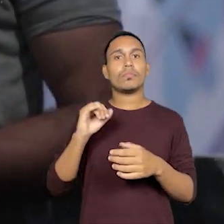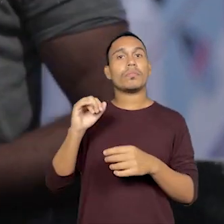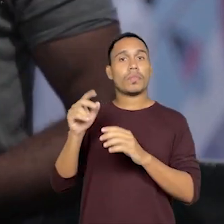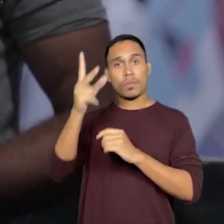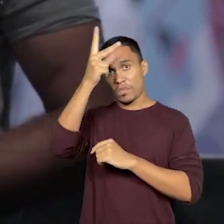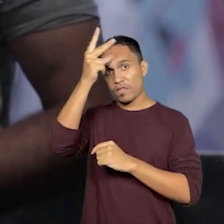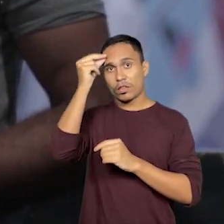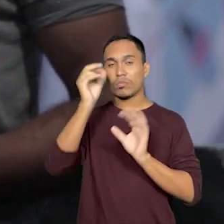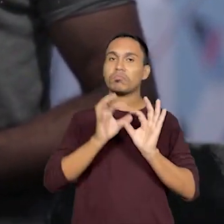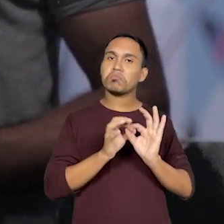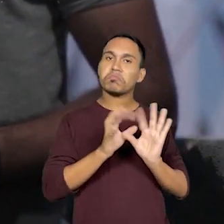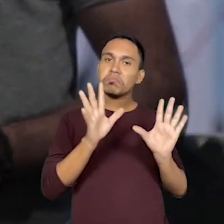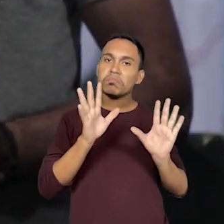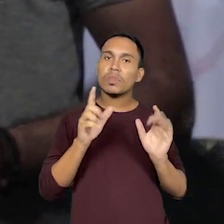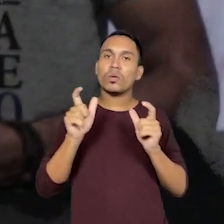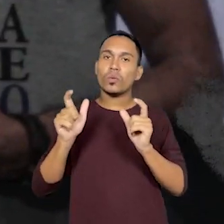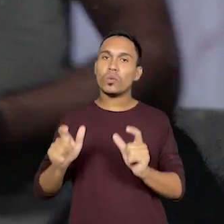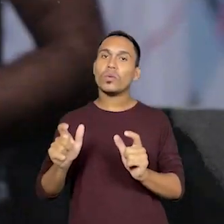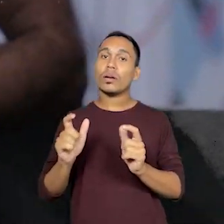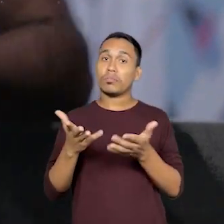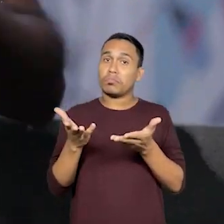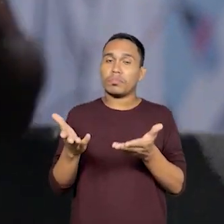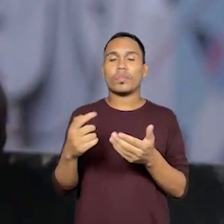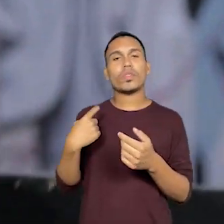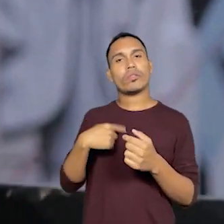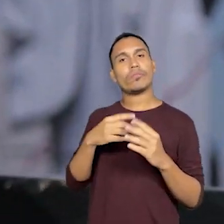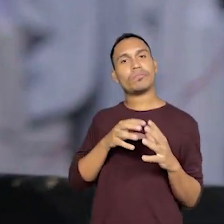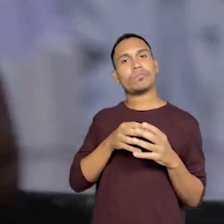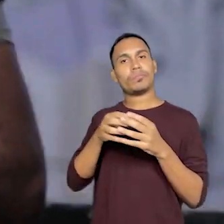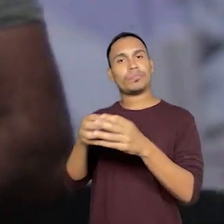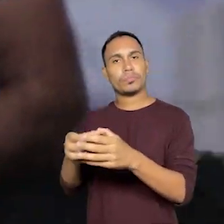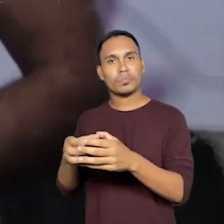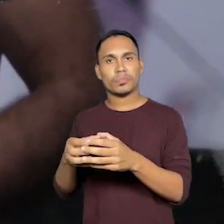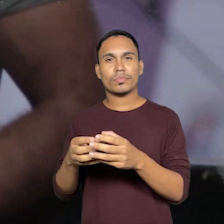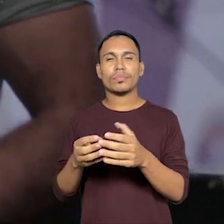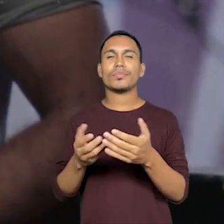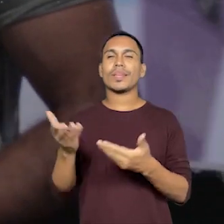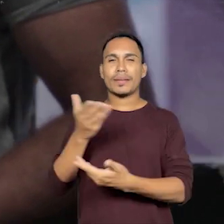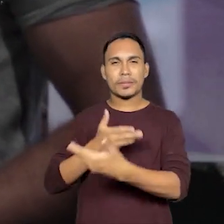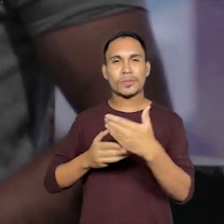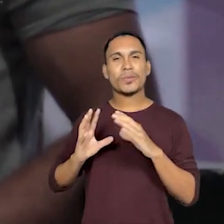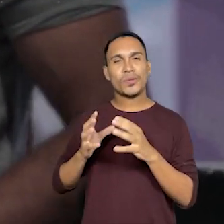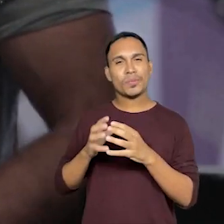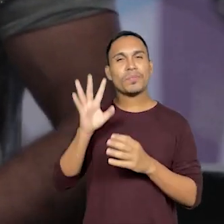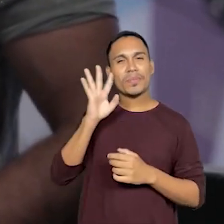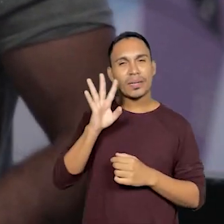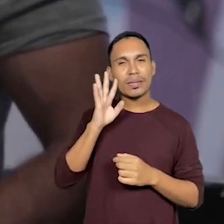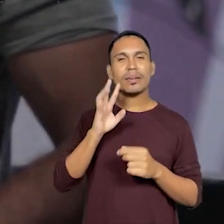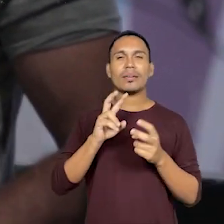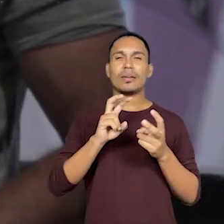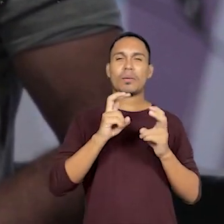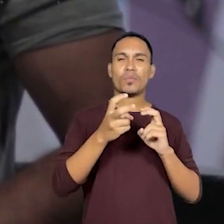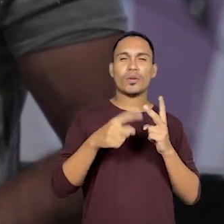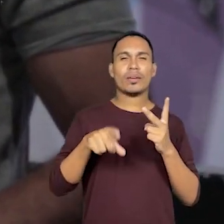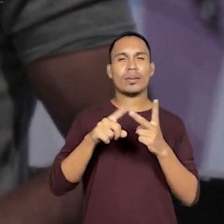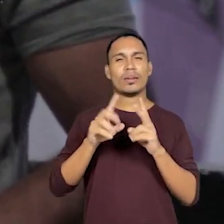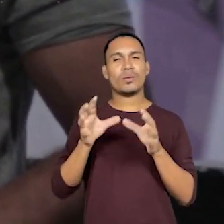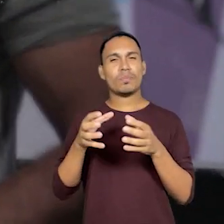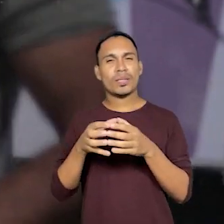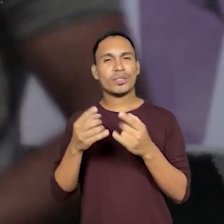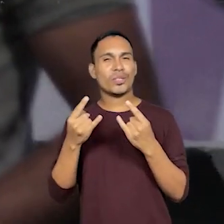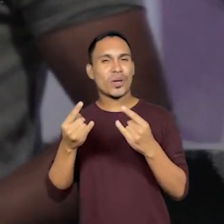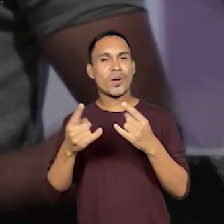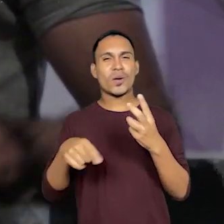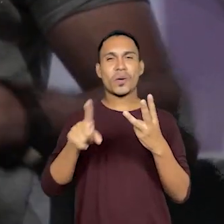com o espaço disponível. Uhum. E essa relação com os grupos é bacana, porque são 2 capoeiras, uma banda de rock, um grupo de